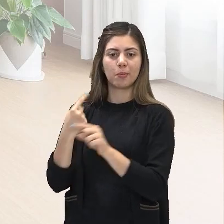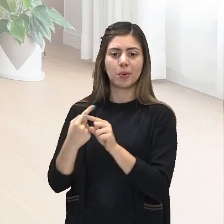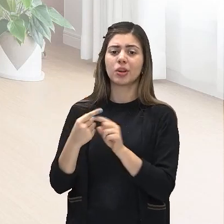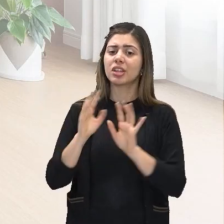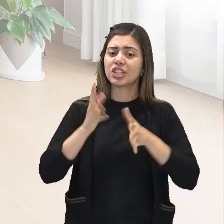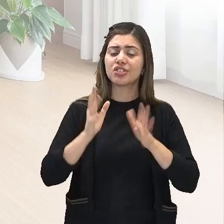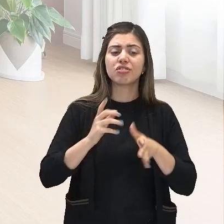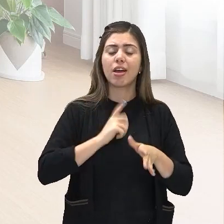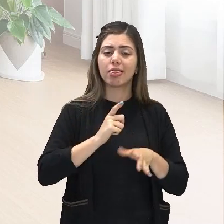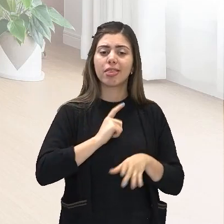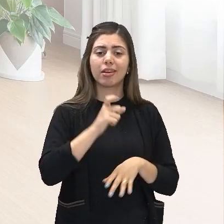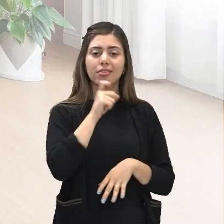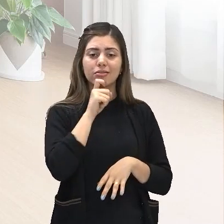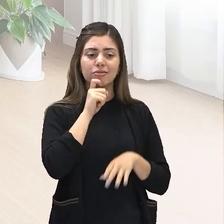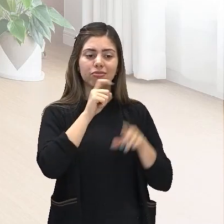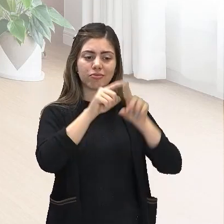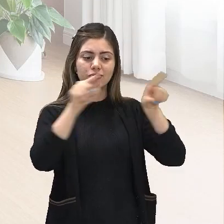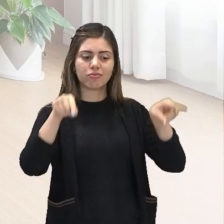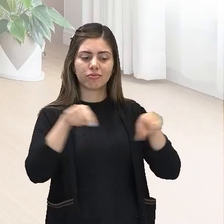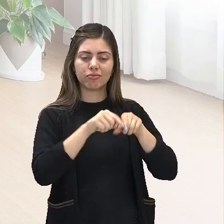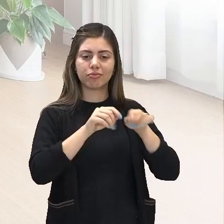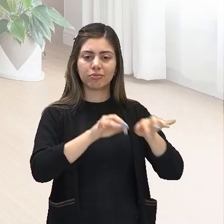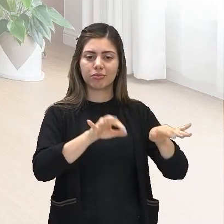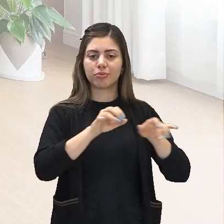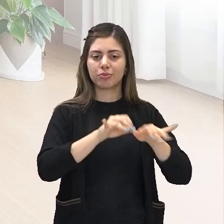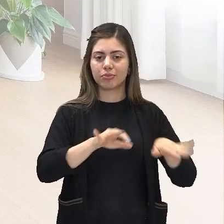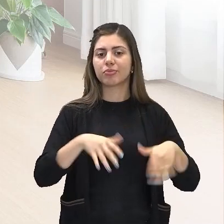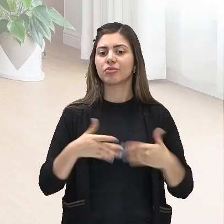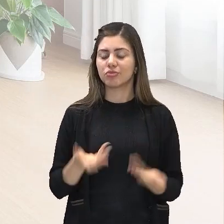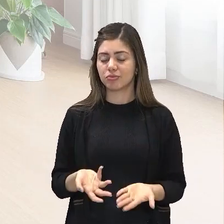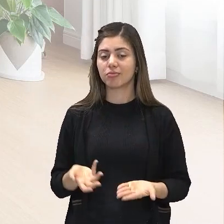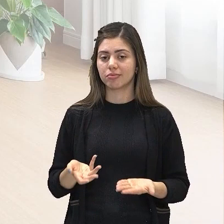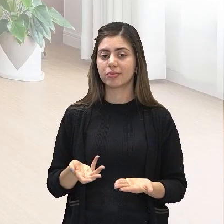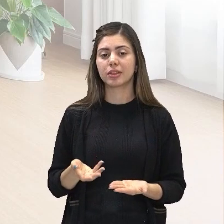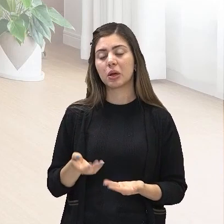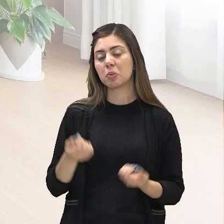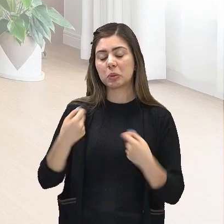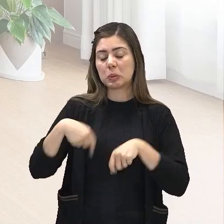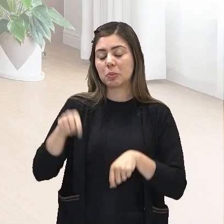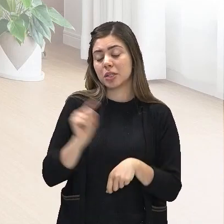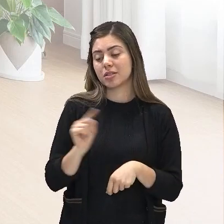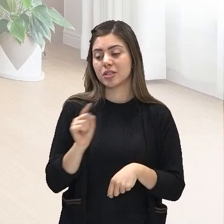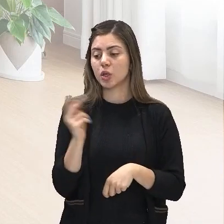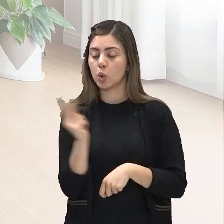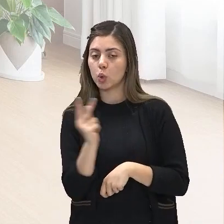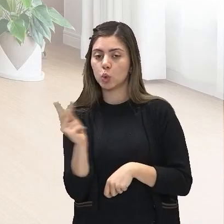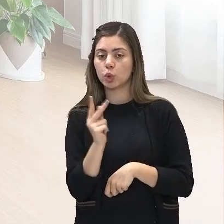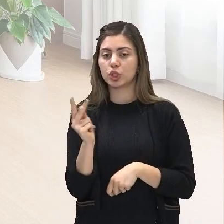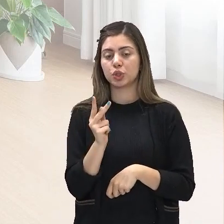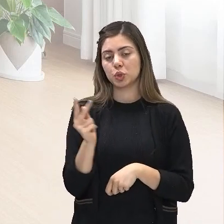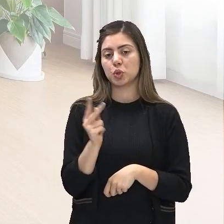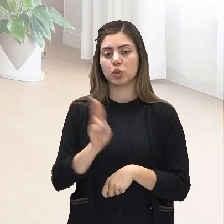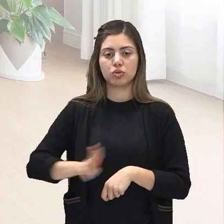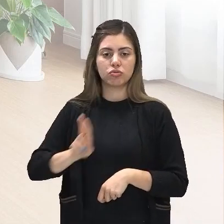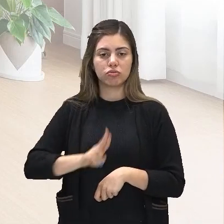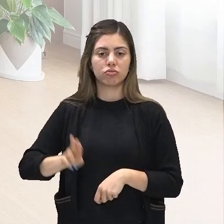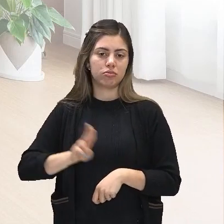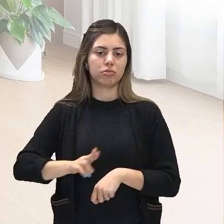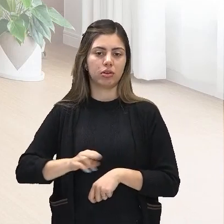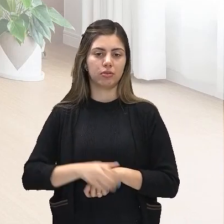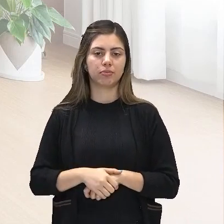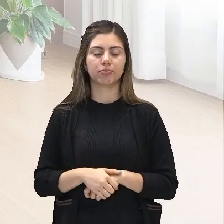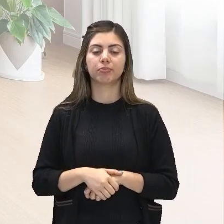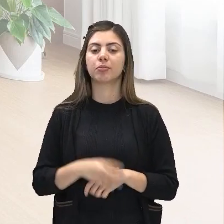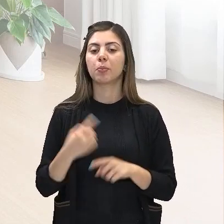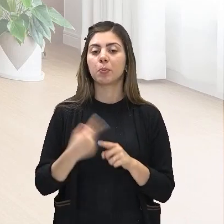funcionando, já está sendo utilizado. Então, esse ambiente ele já está refrigerado, não tem a necessidade aqui mais de usar esses dois equipamentos, porque